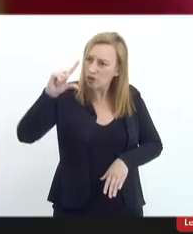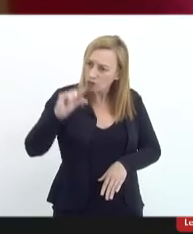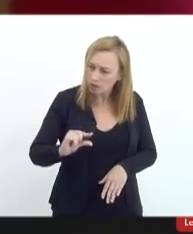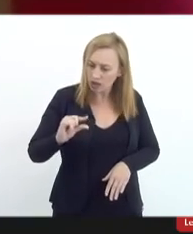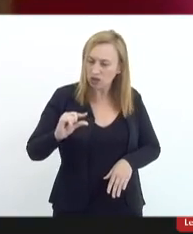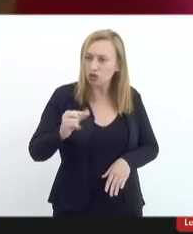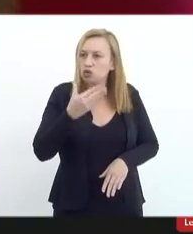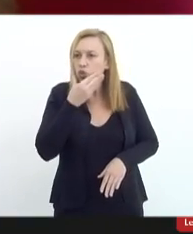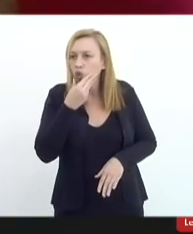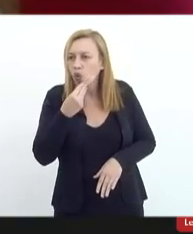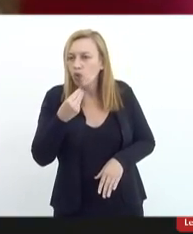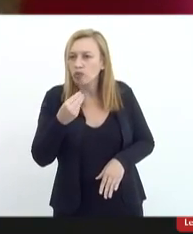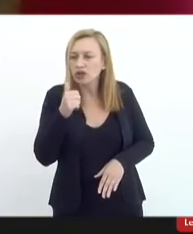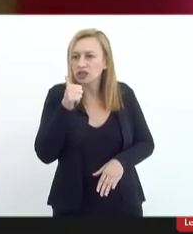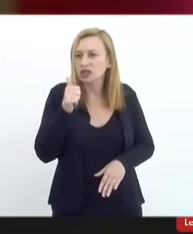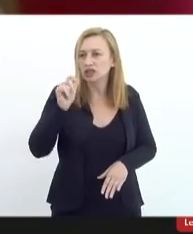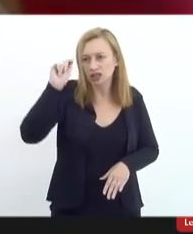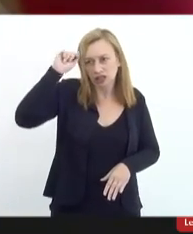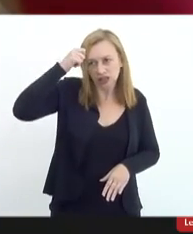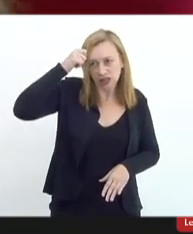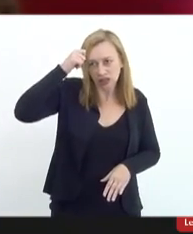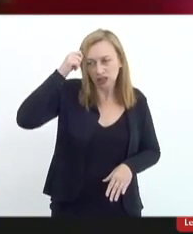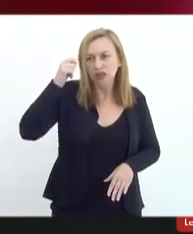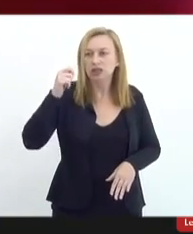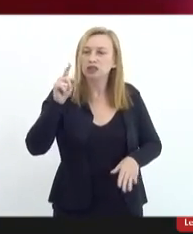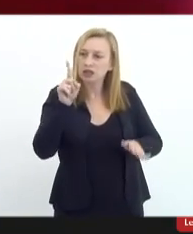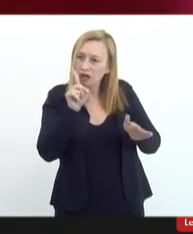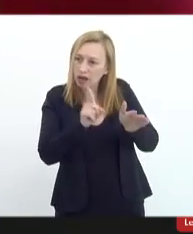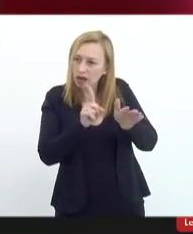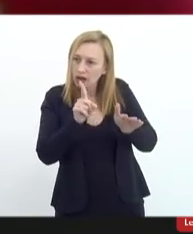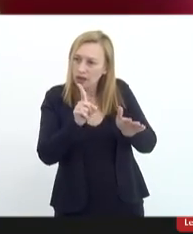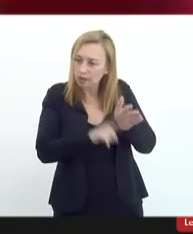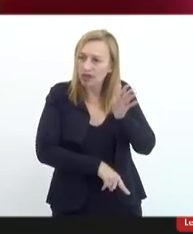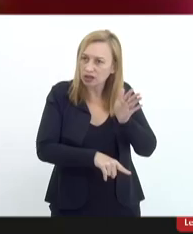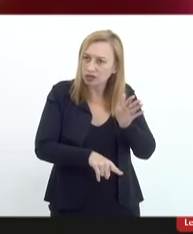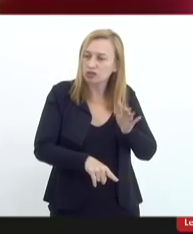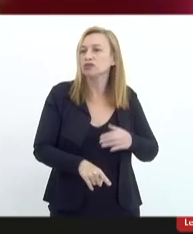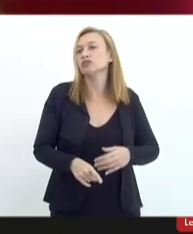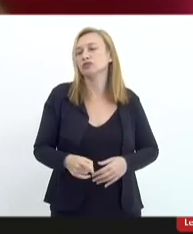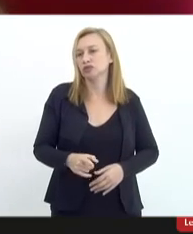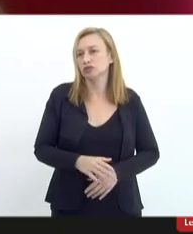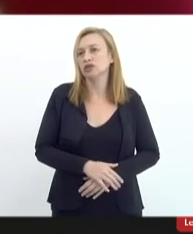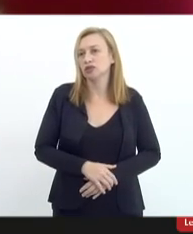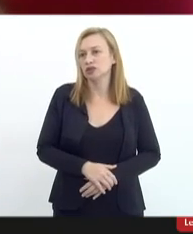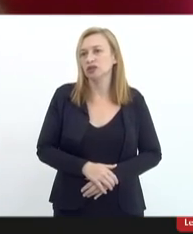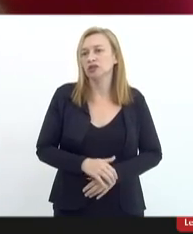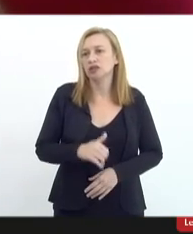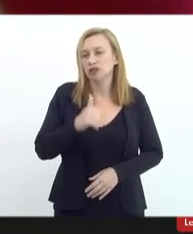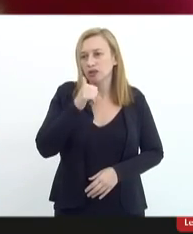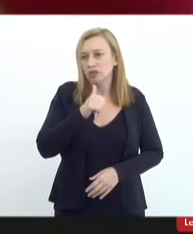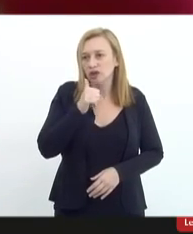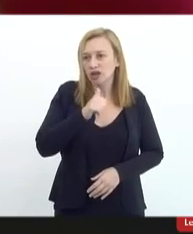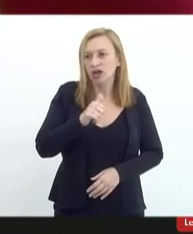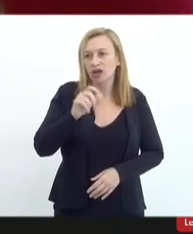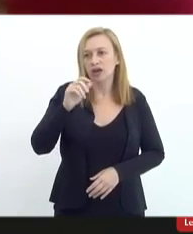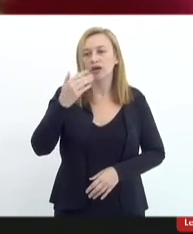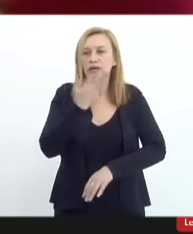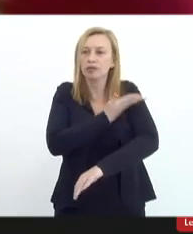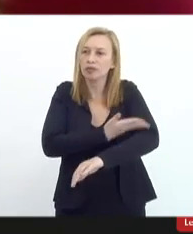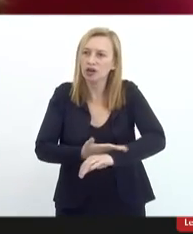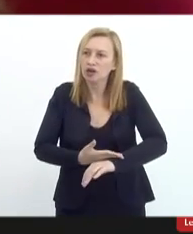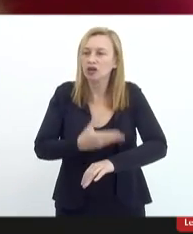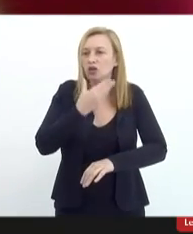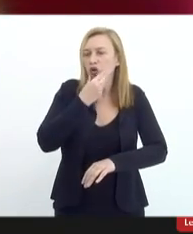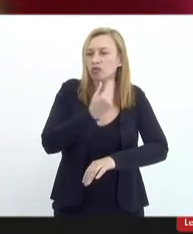homem negro, que por sua vez está abaixo da mulher negra e que por sua vez está abaixo da mulher branca e do homem branco.